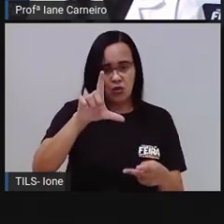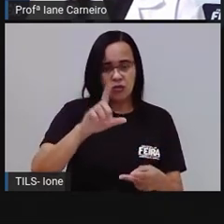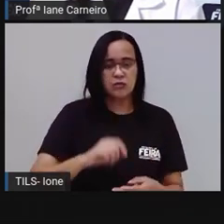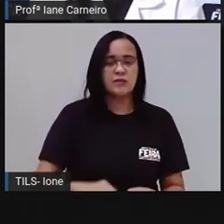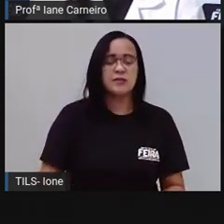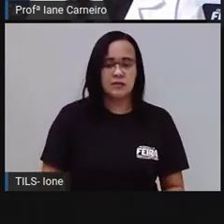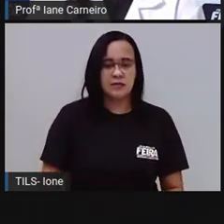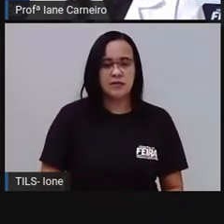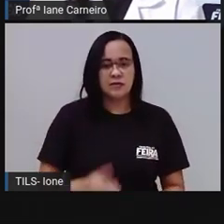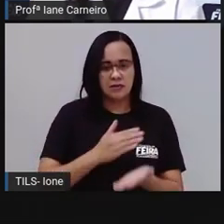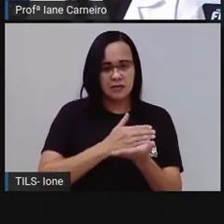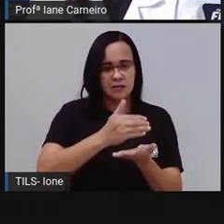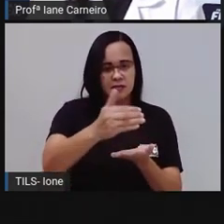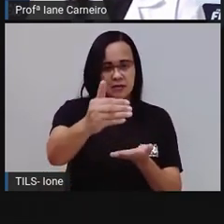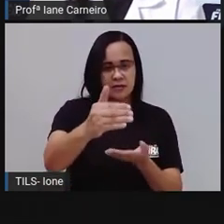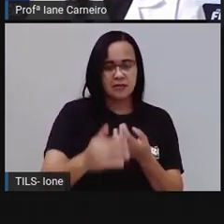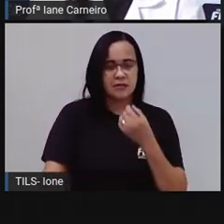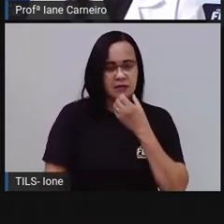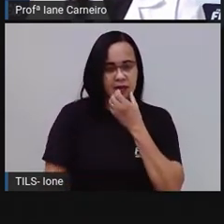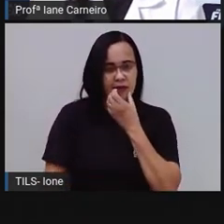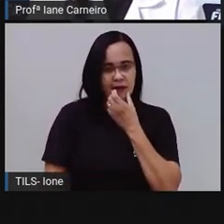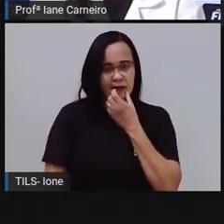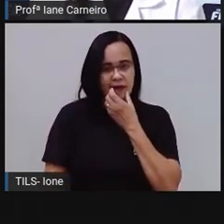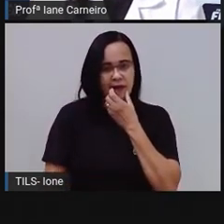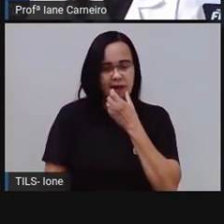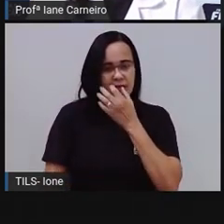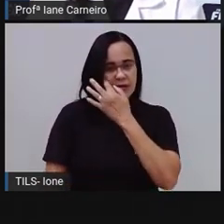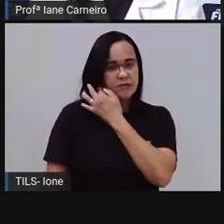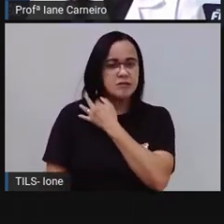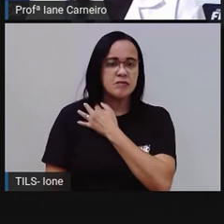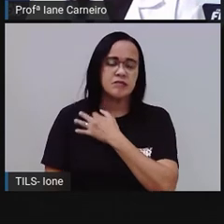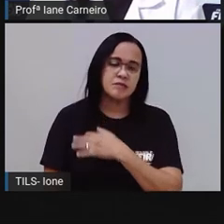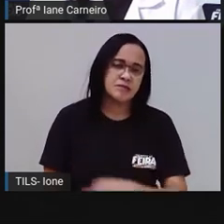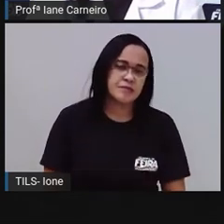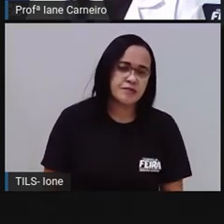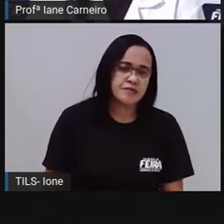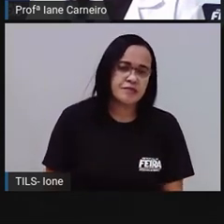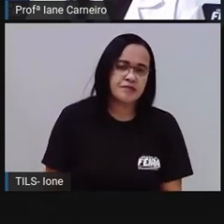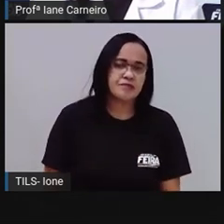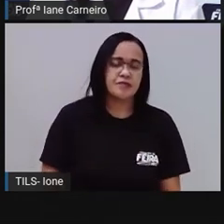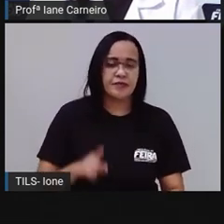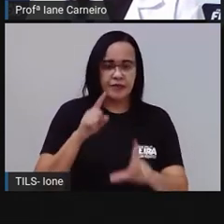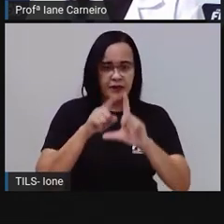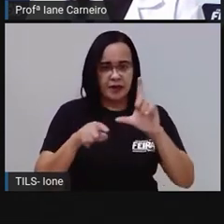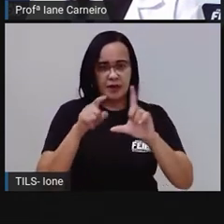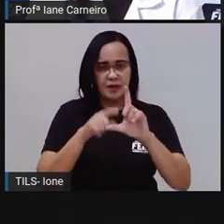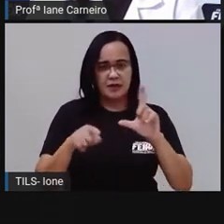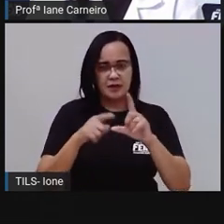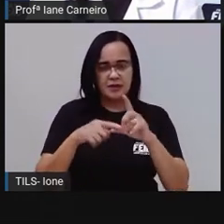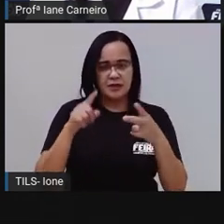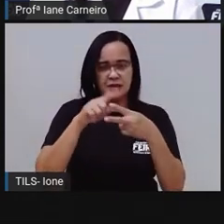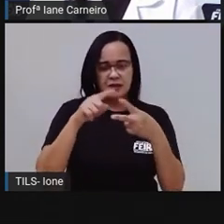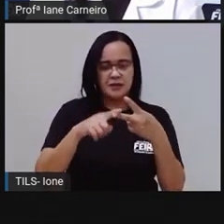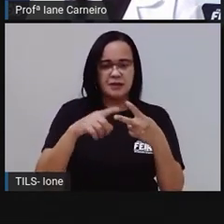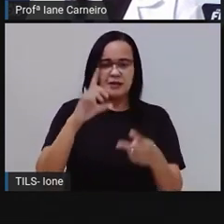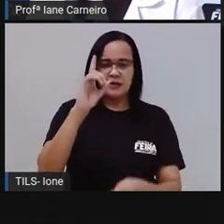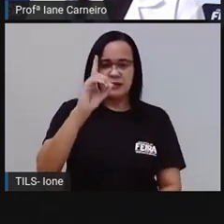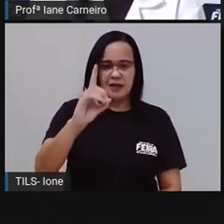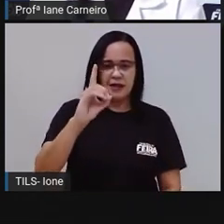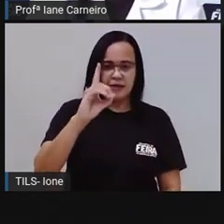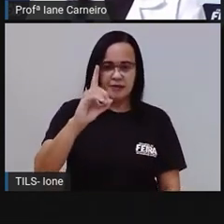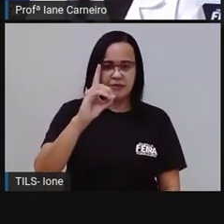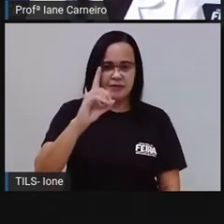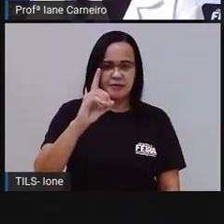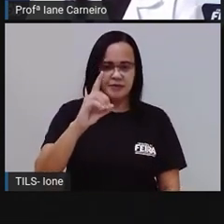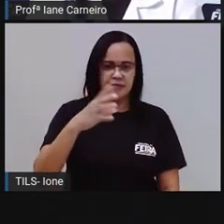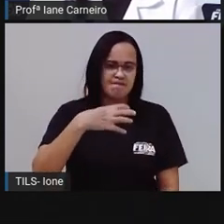Vamos para o próximo. Agora a segunda letra é a letra D. Vamos lá? O som do